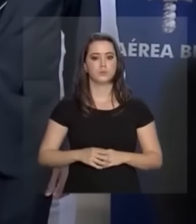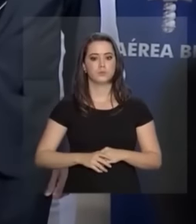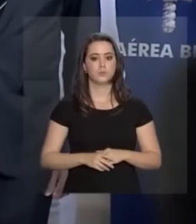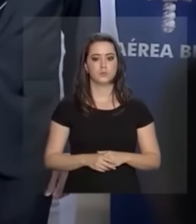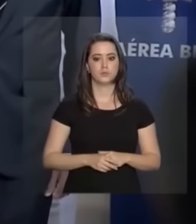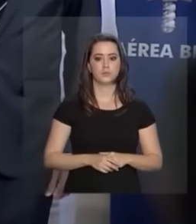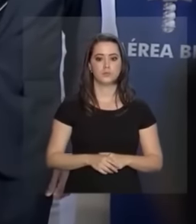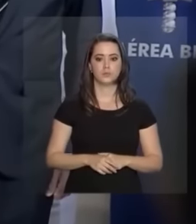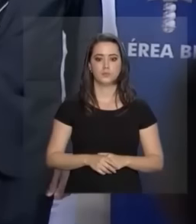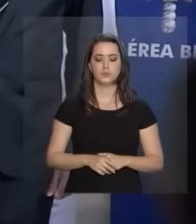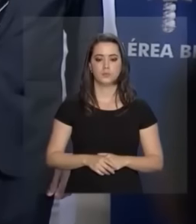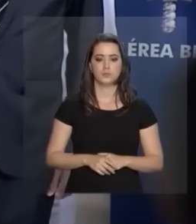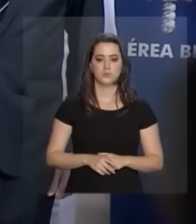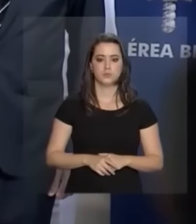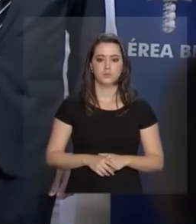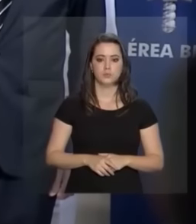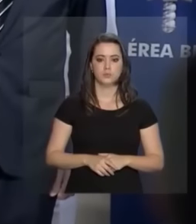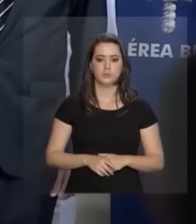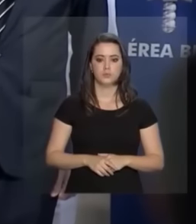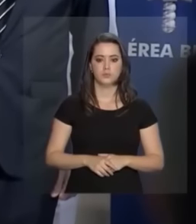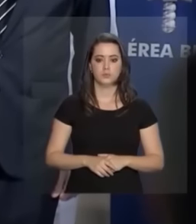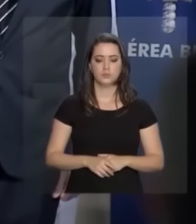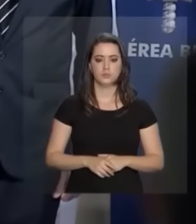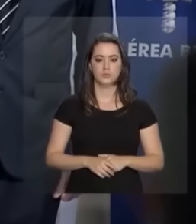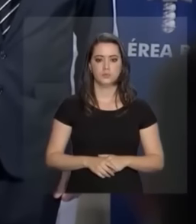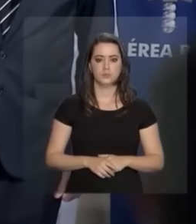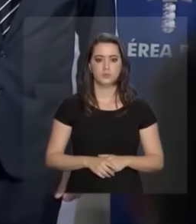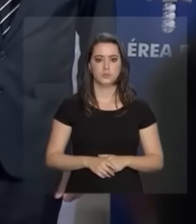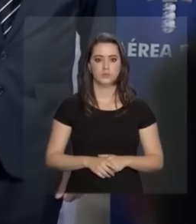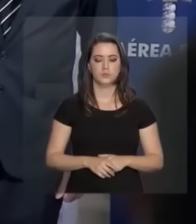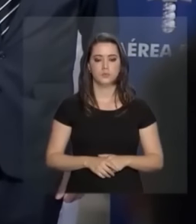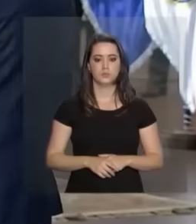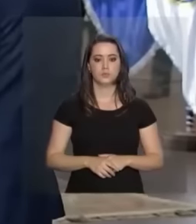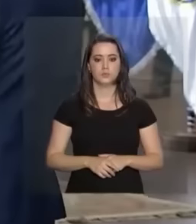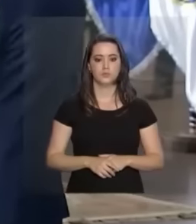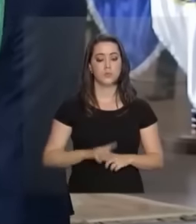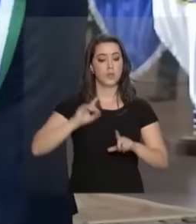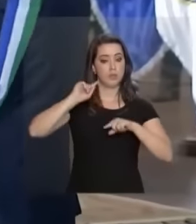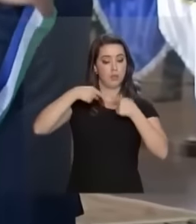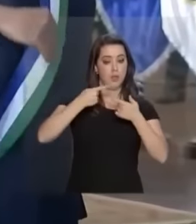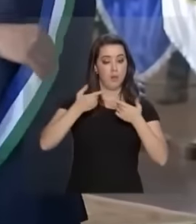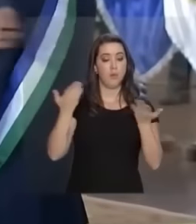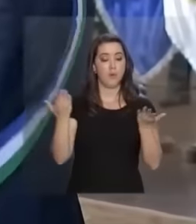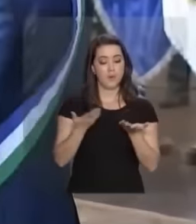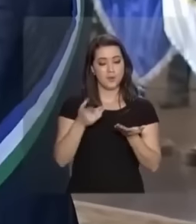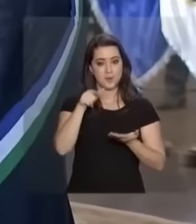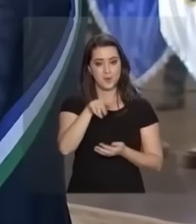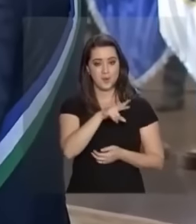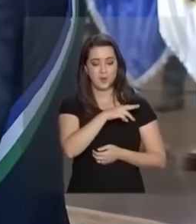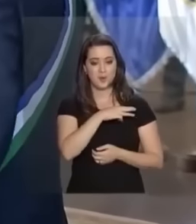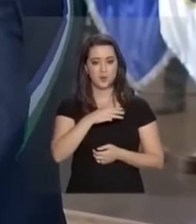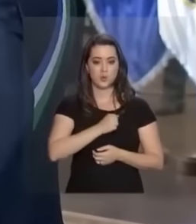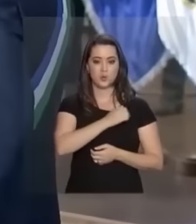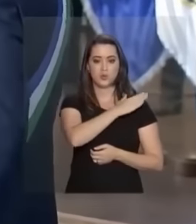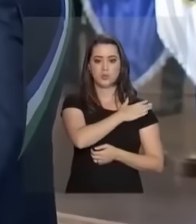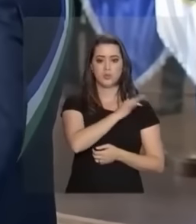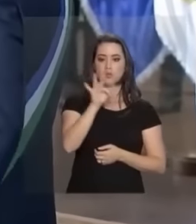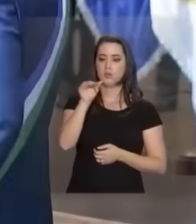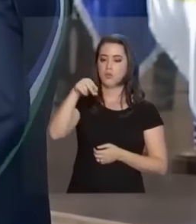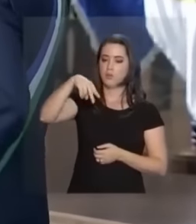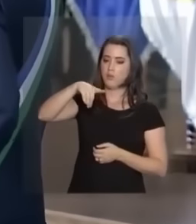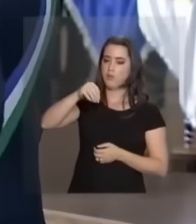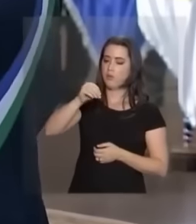e eu não vejo muitas alternativas a situação de que bolsonaro vai ser julgado por três graves crimes e se